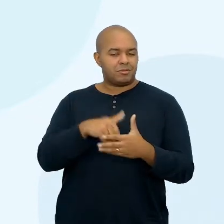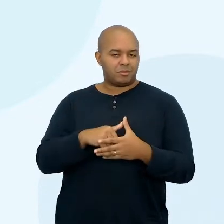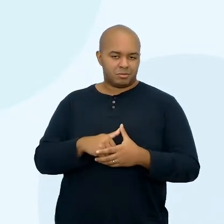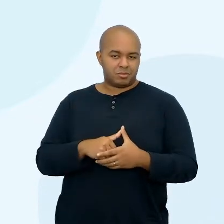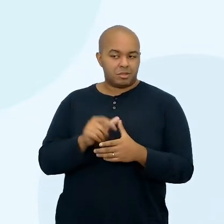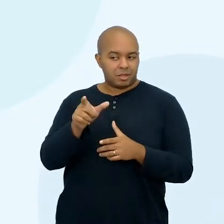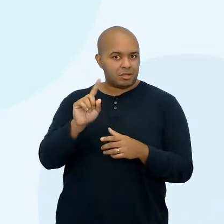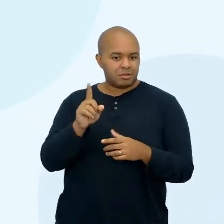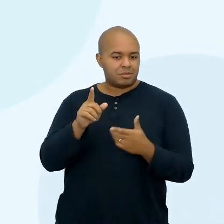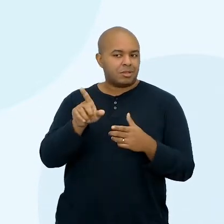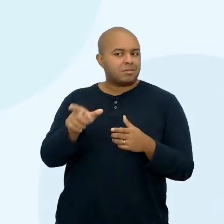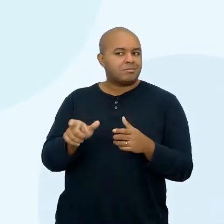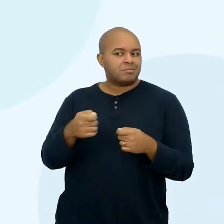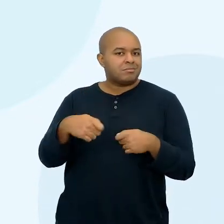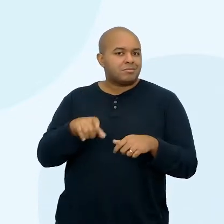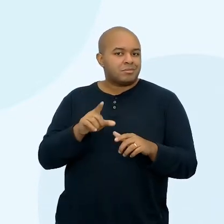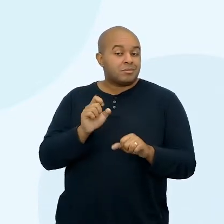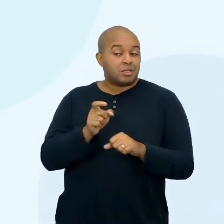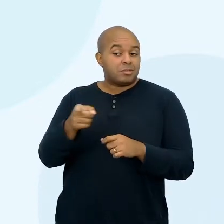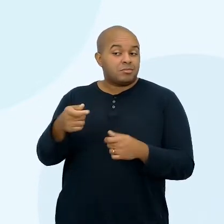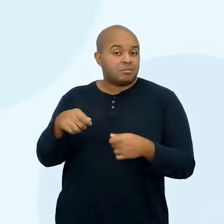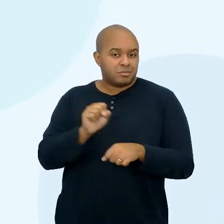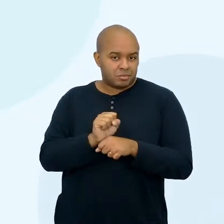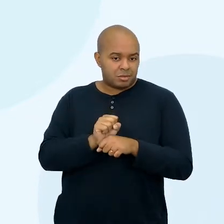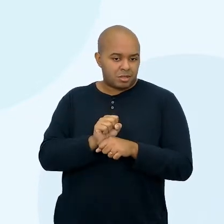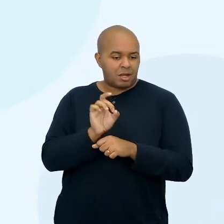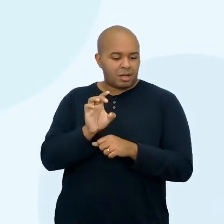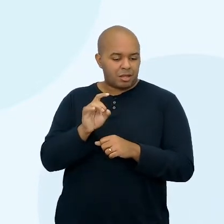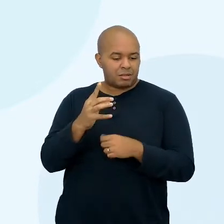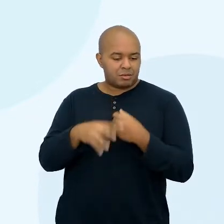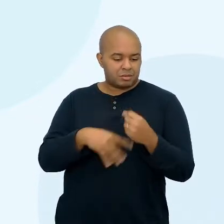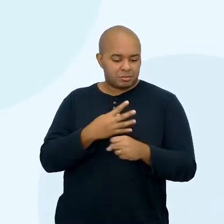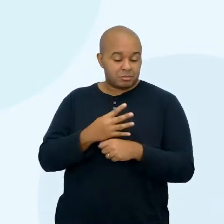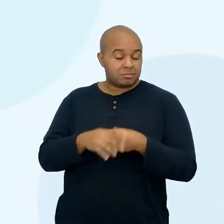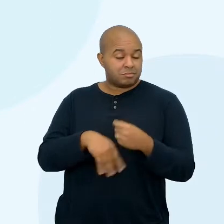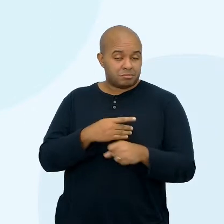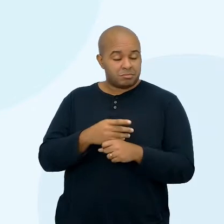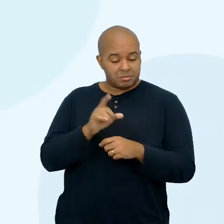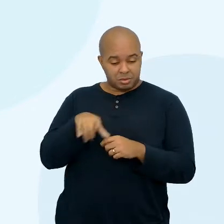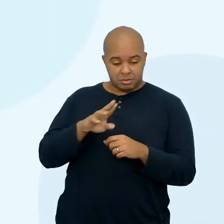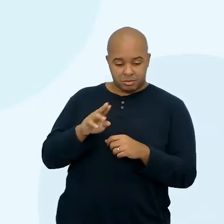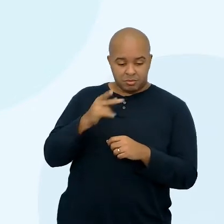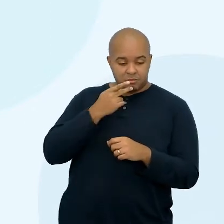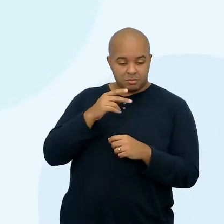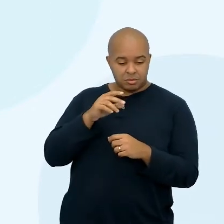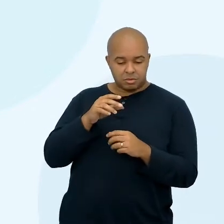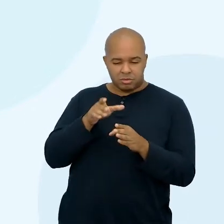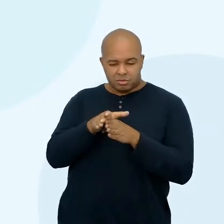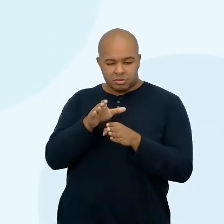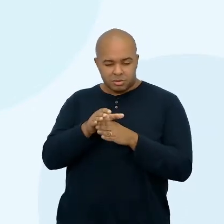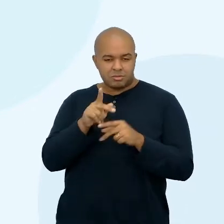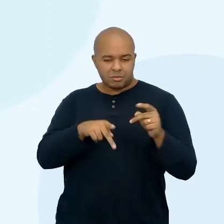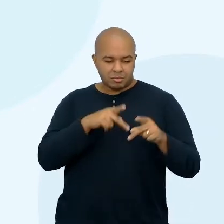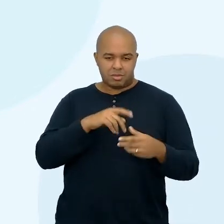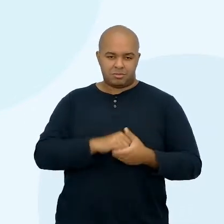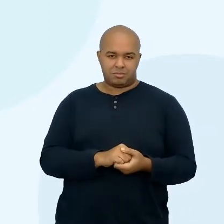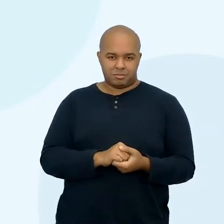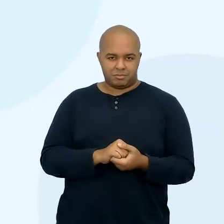você vota por representação de um Estado. Não representa o povo, e sim representa